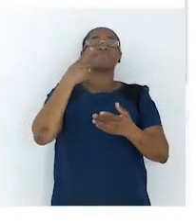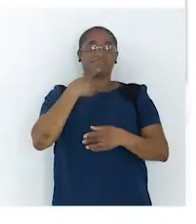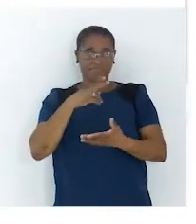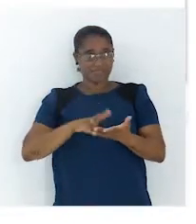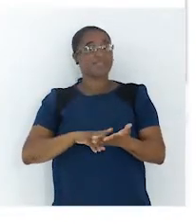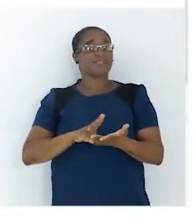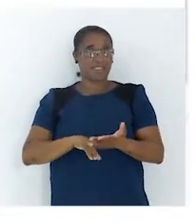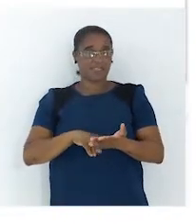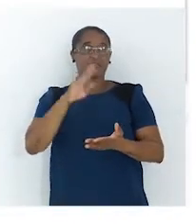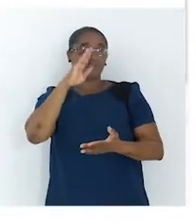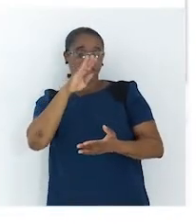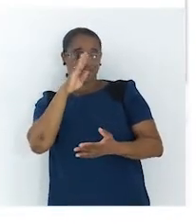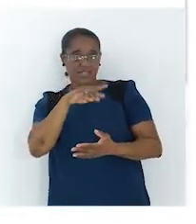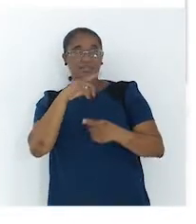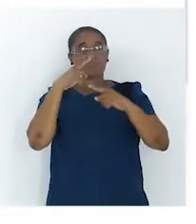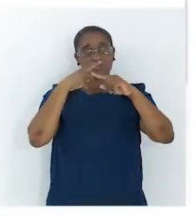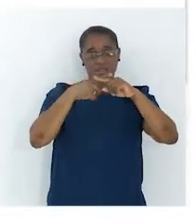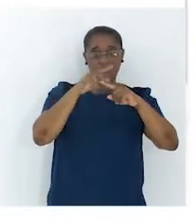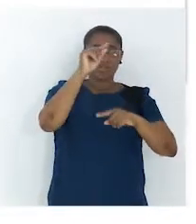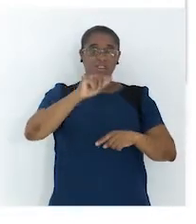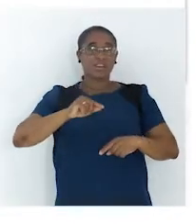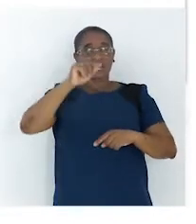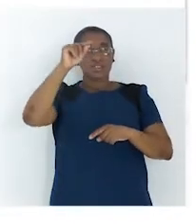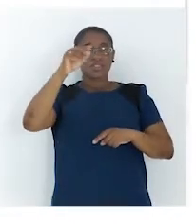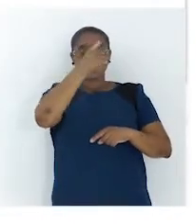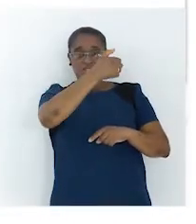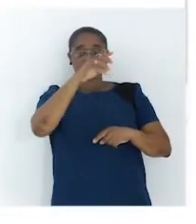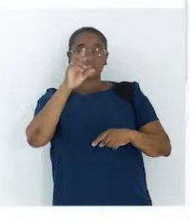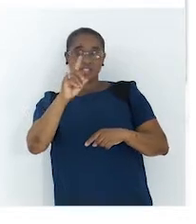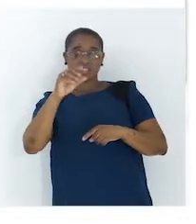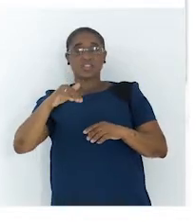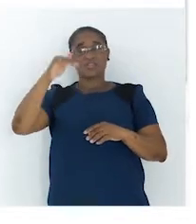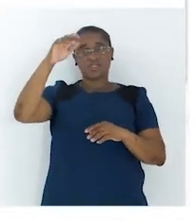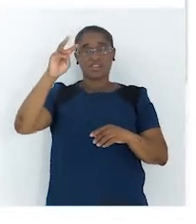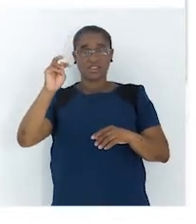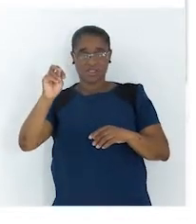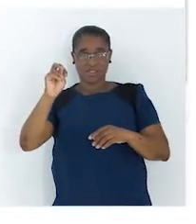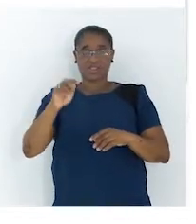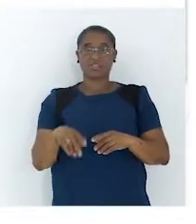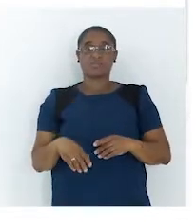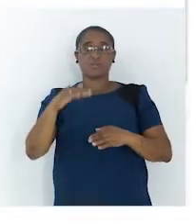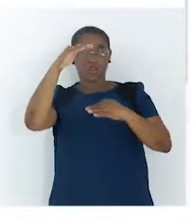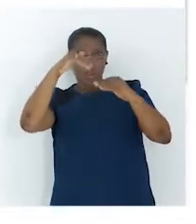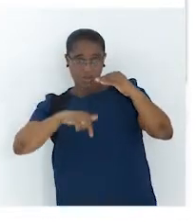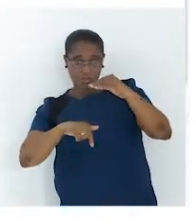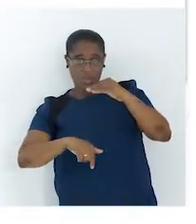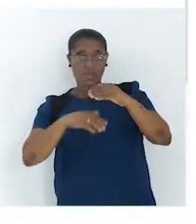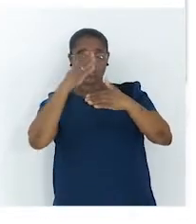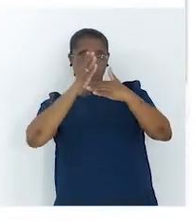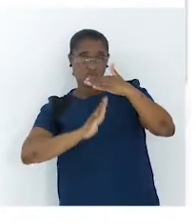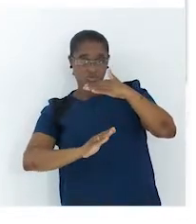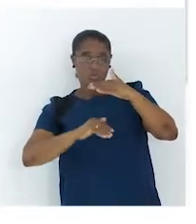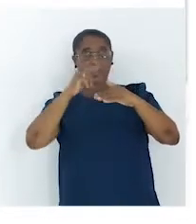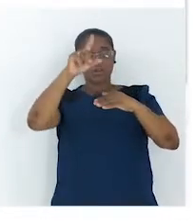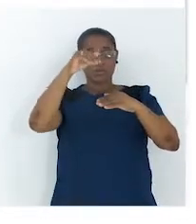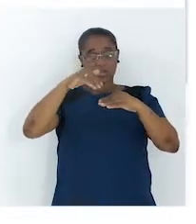então se multiplicarmos por raízes seja não dará três um denominador e numerador